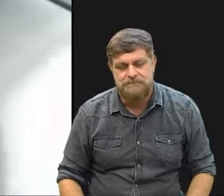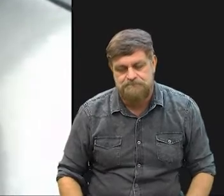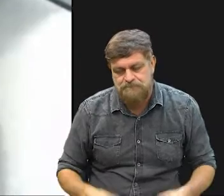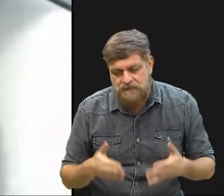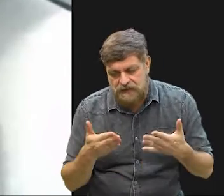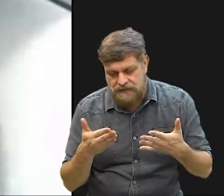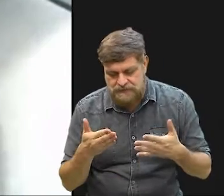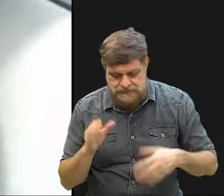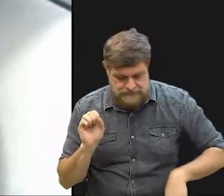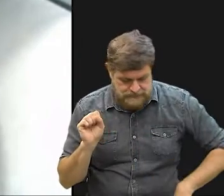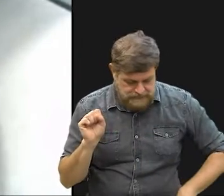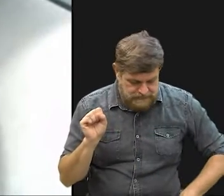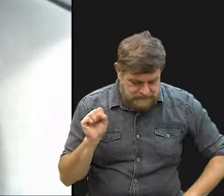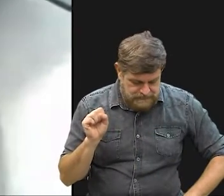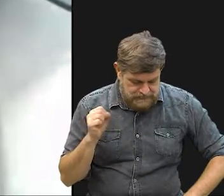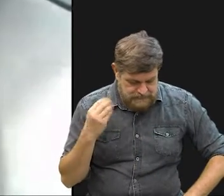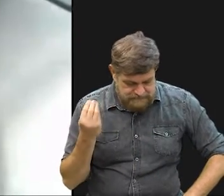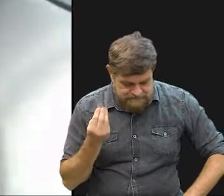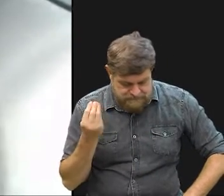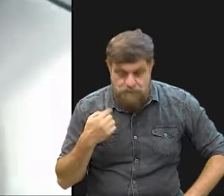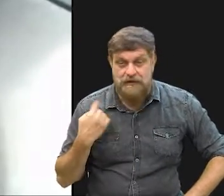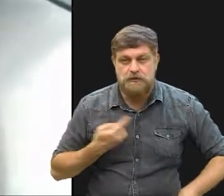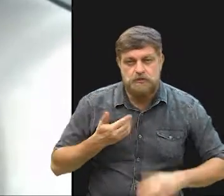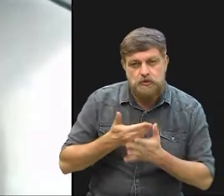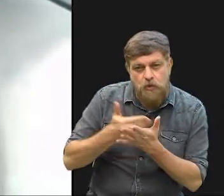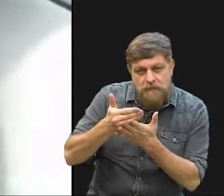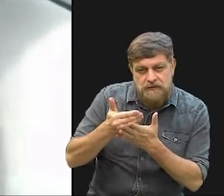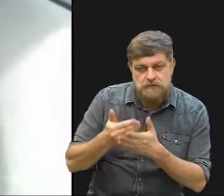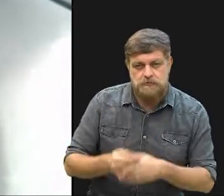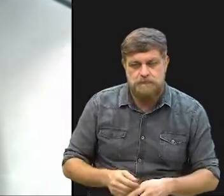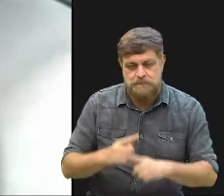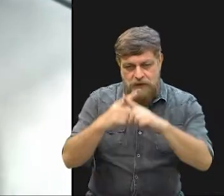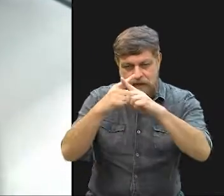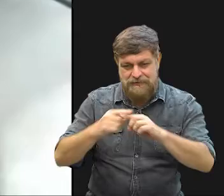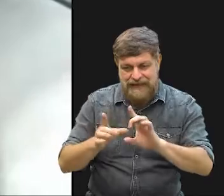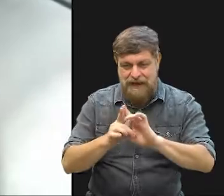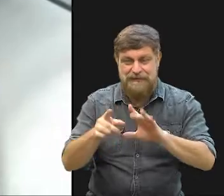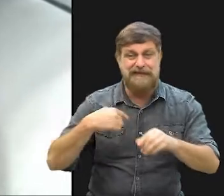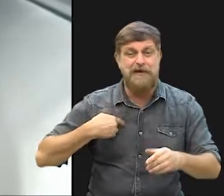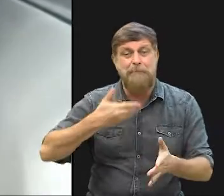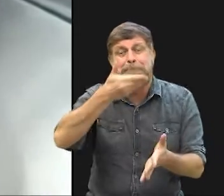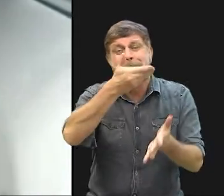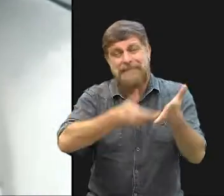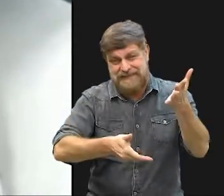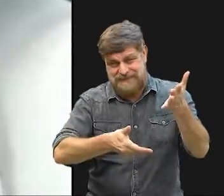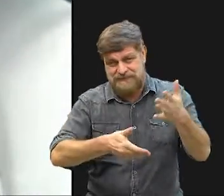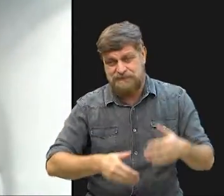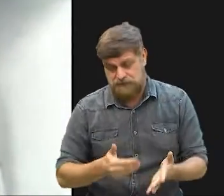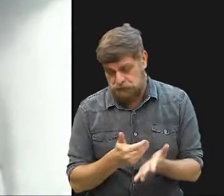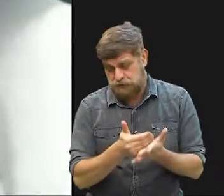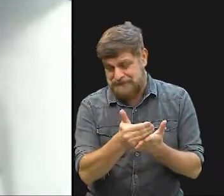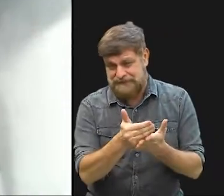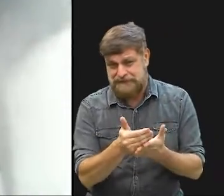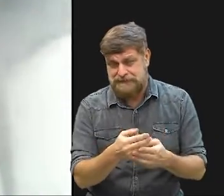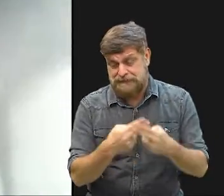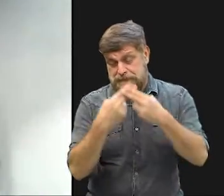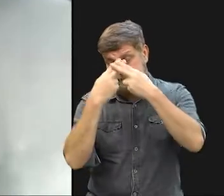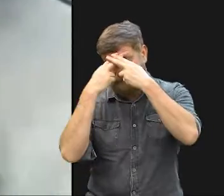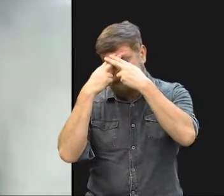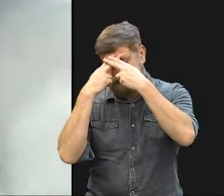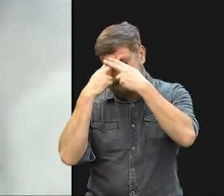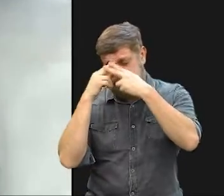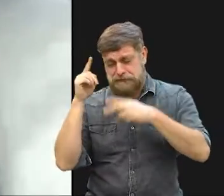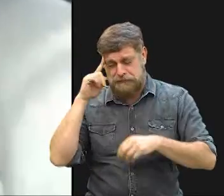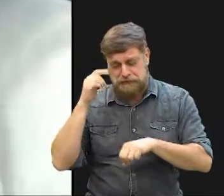Assim, a gente começou a Libertadores perdendo, né? E eu costumo dizer que foi um dos piores dias da minha